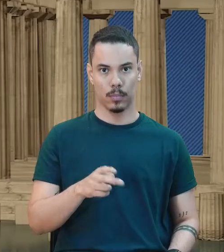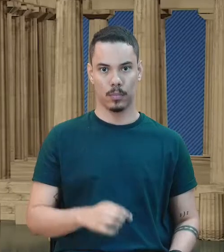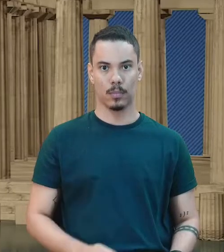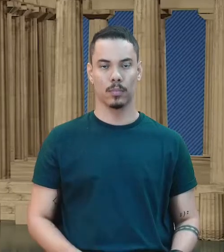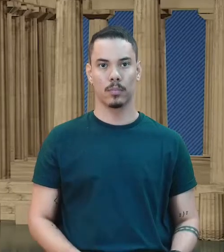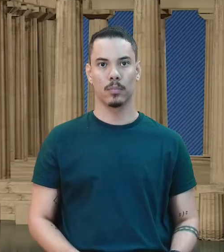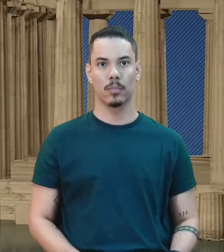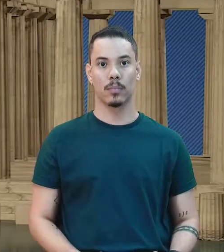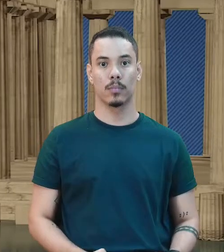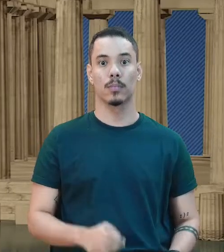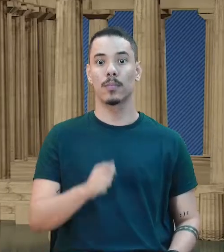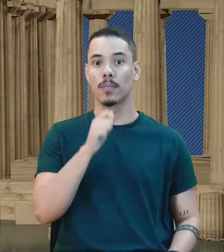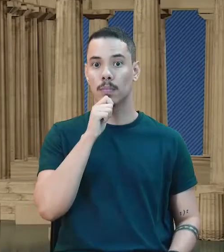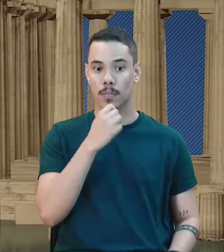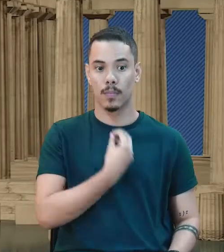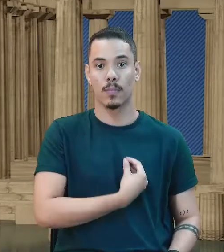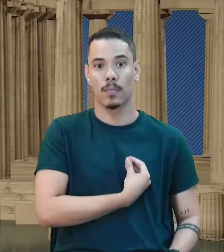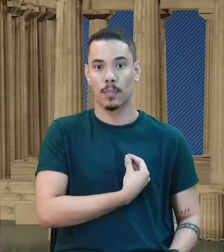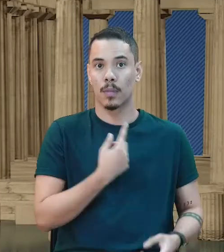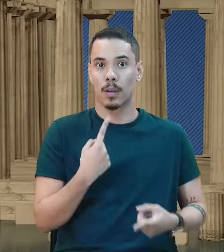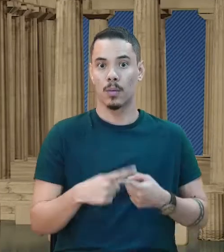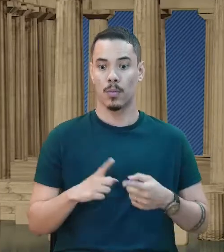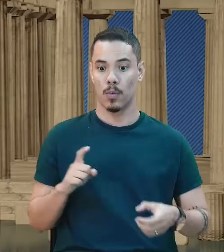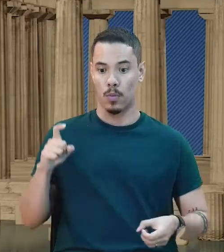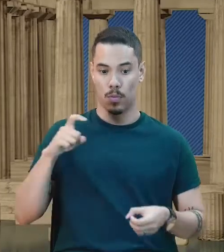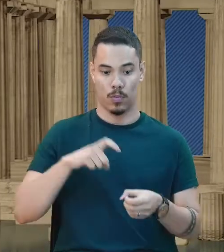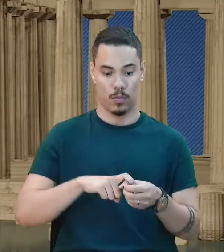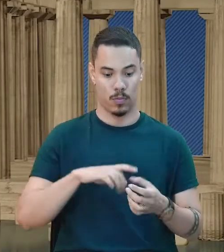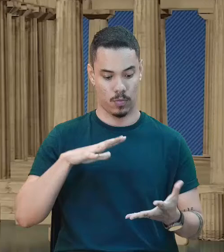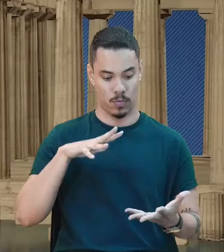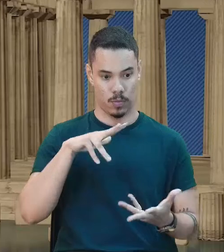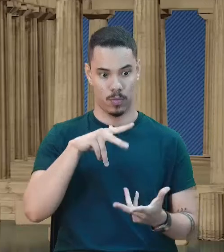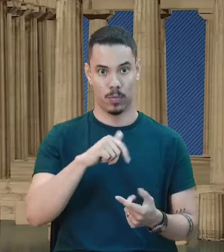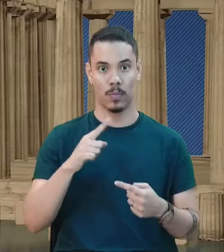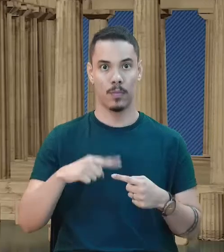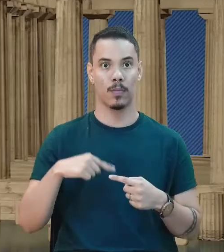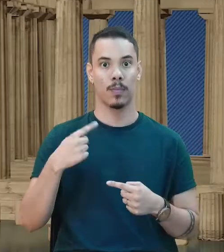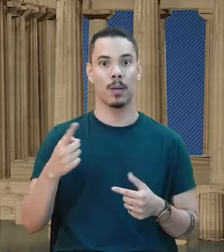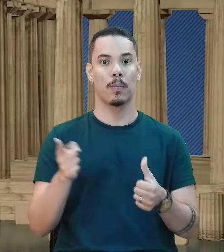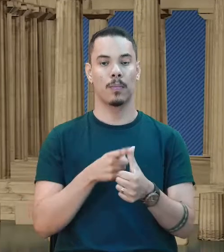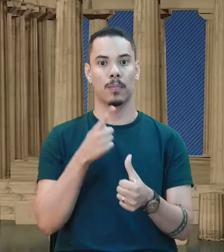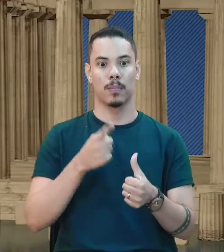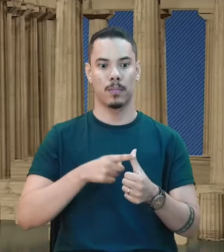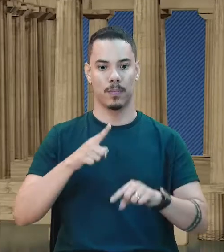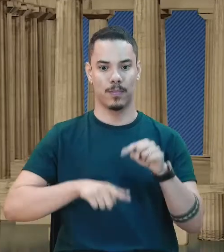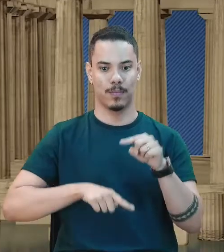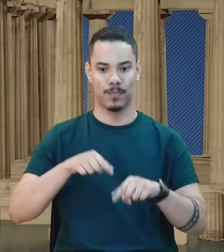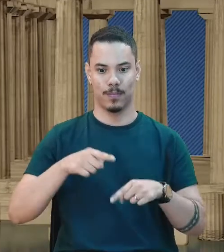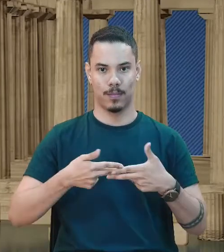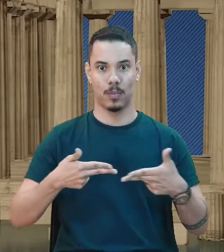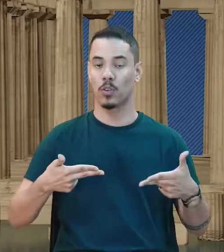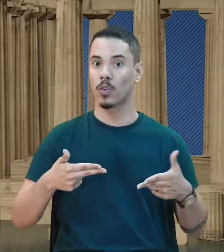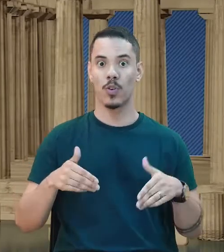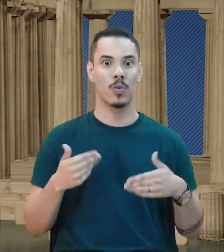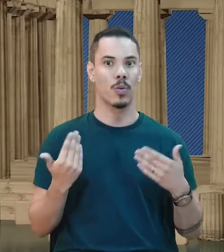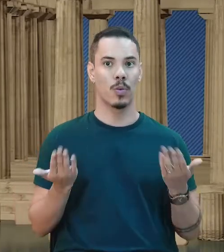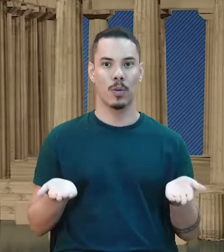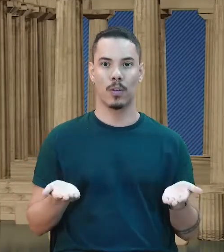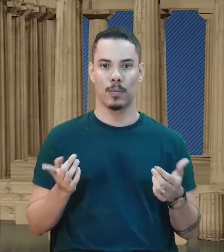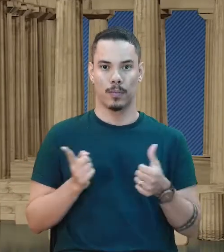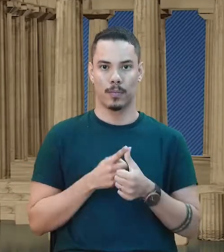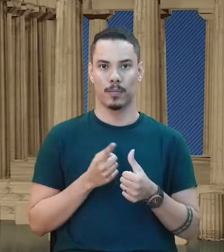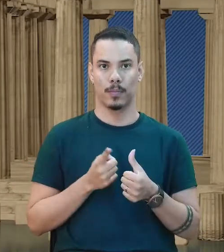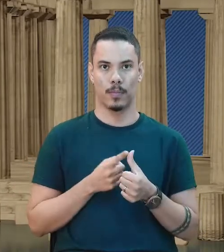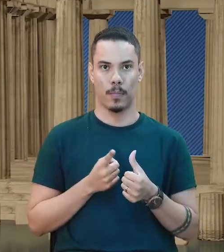presente no universo, porque eu volto para o universo a partir do primeiro elemento. E qual seria esse primeiro